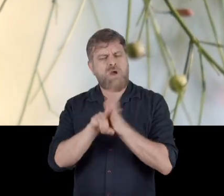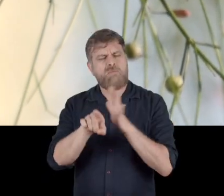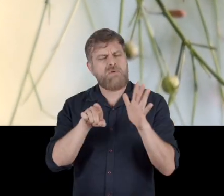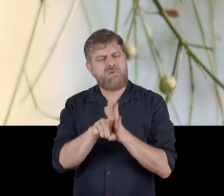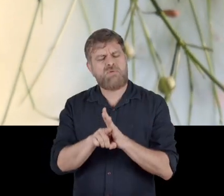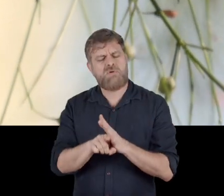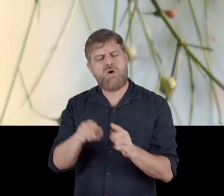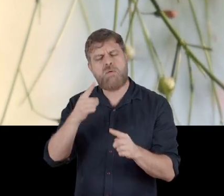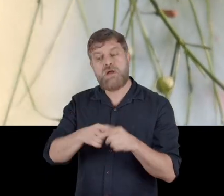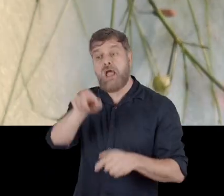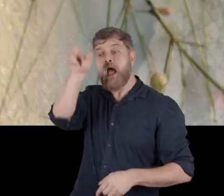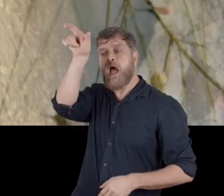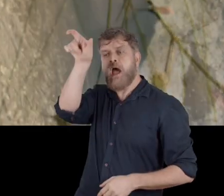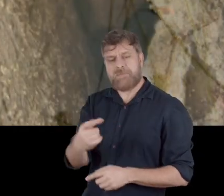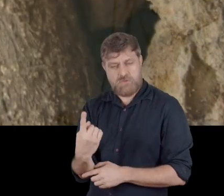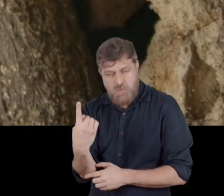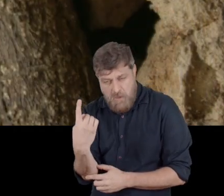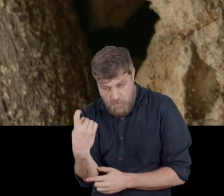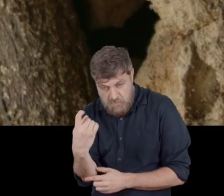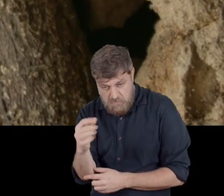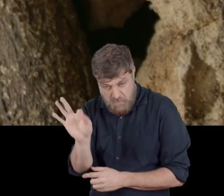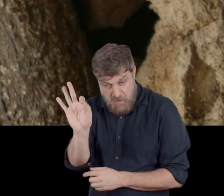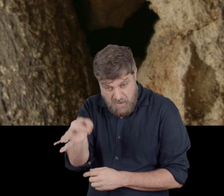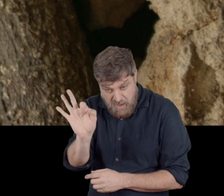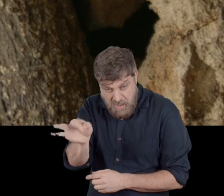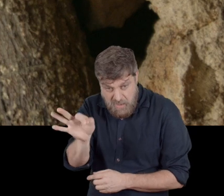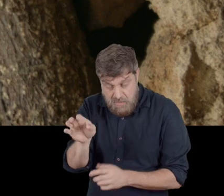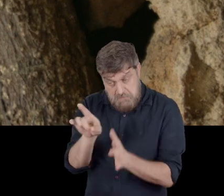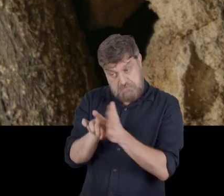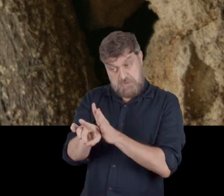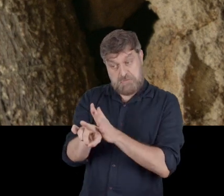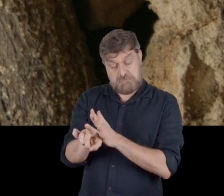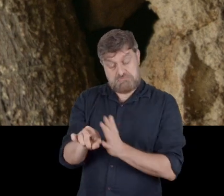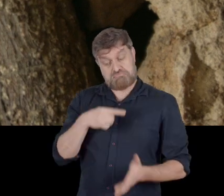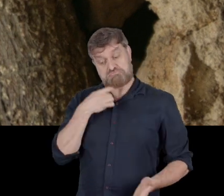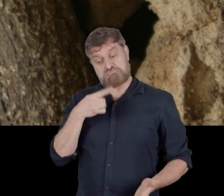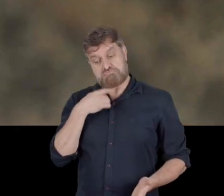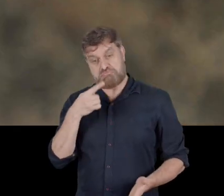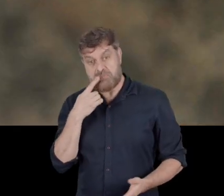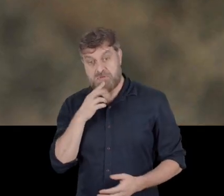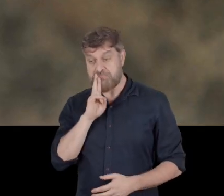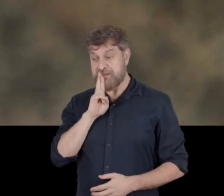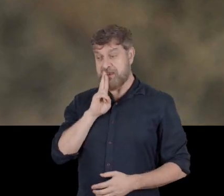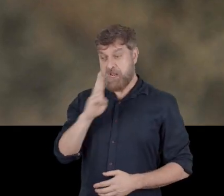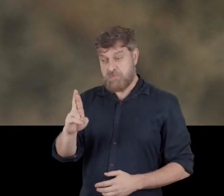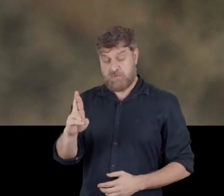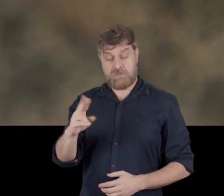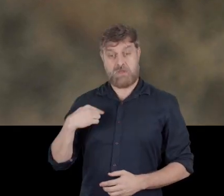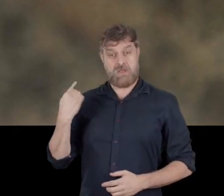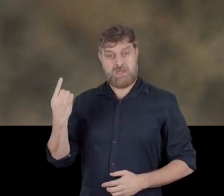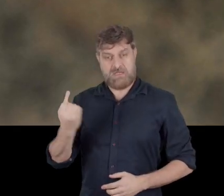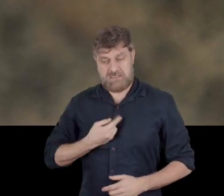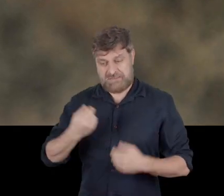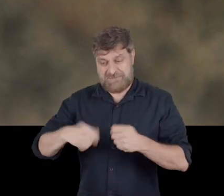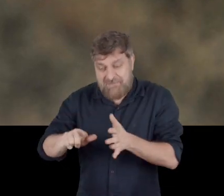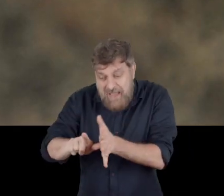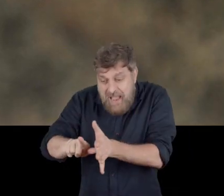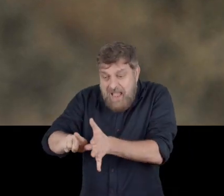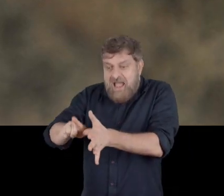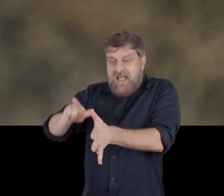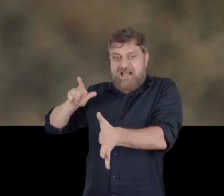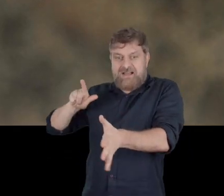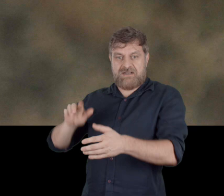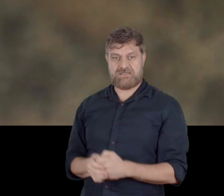Por que que o ser humano é único? Né? Primeiro, o ser humano é único. Acho que para responder essa pergunta, a gente